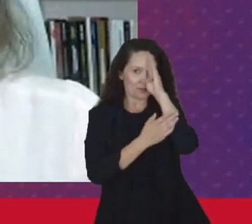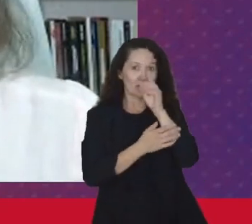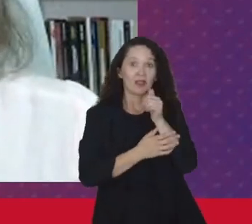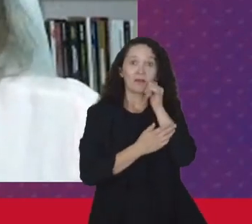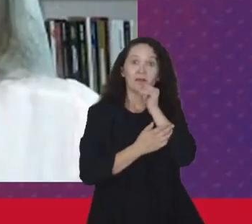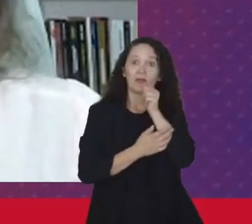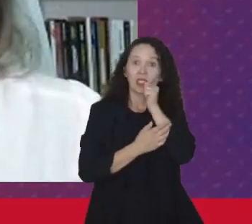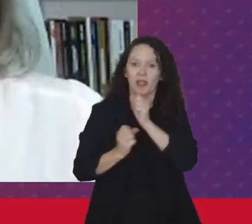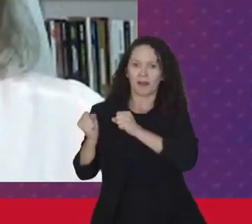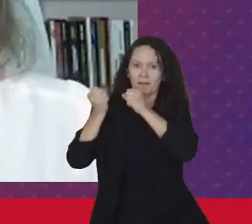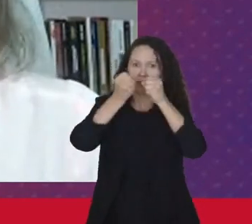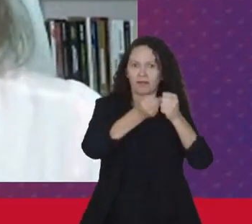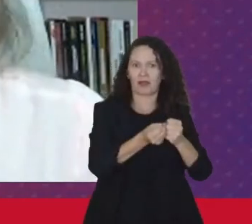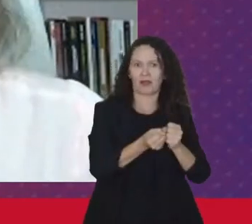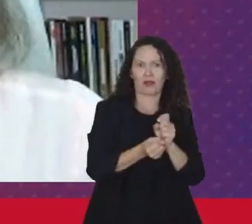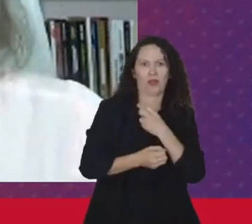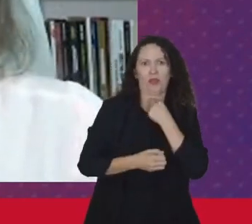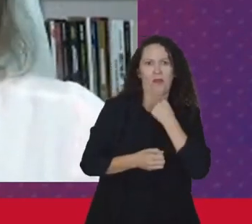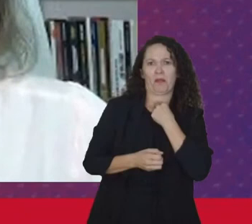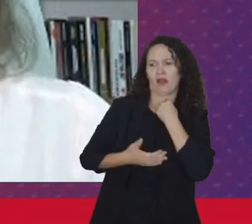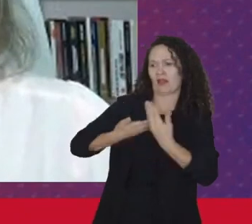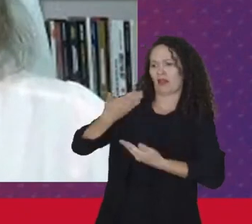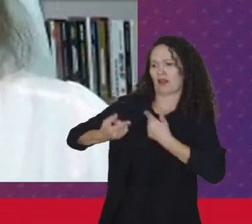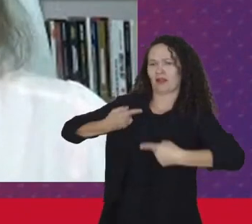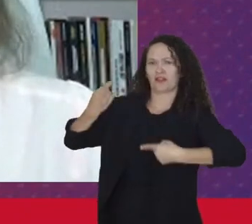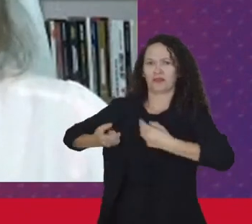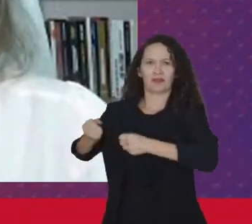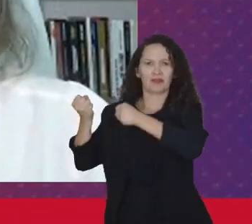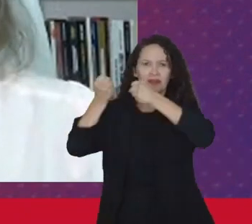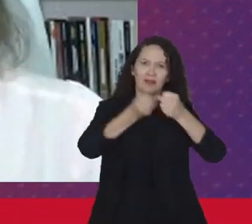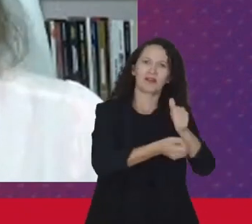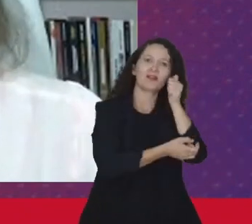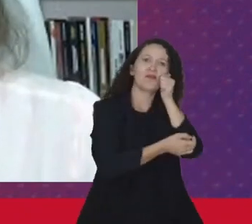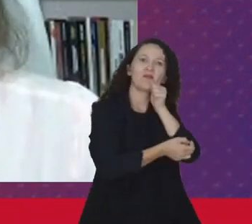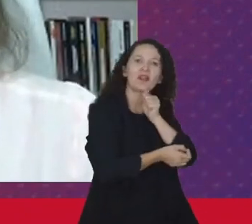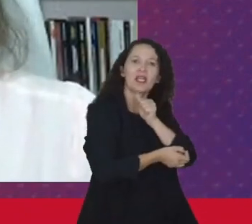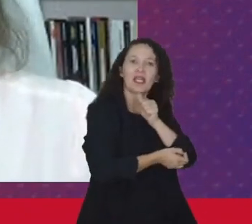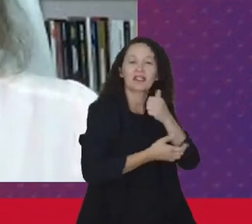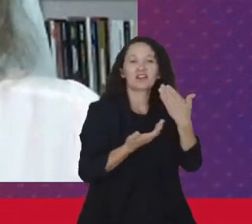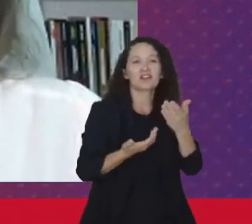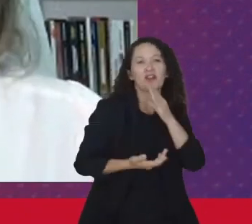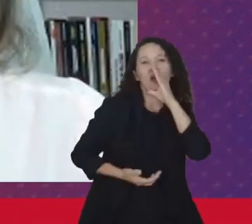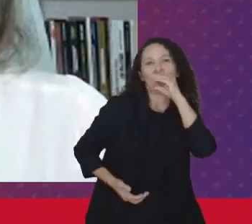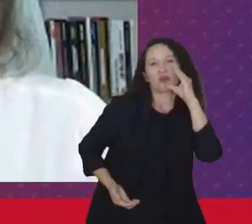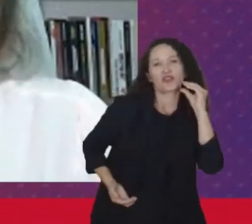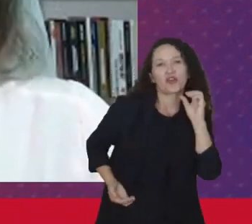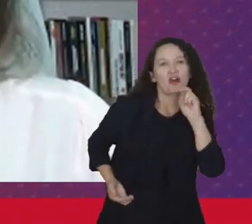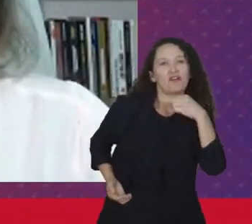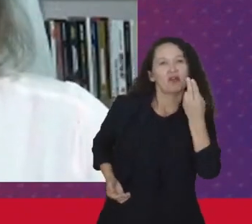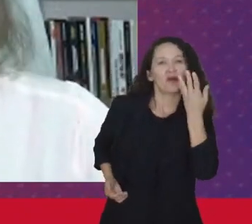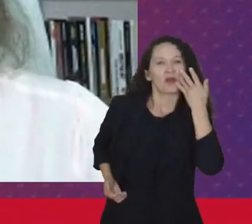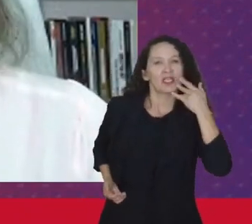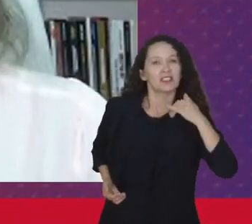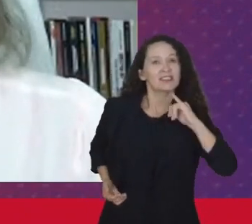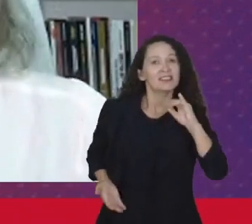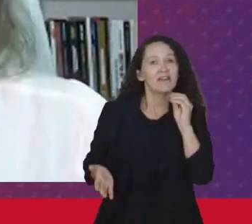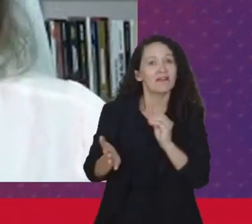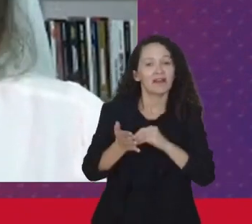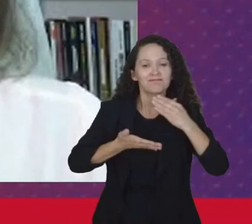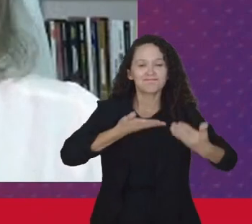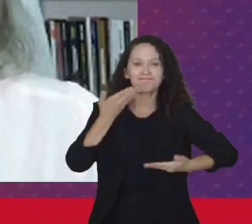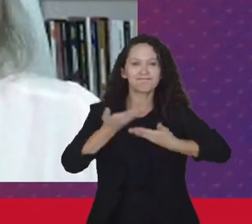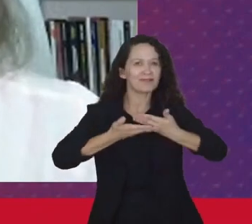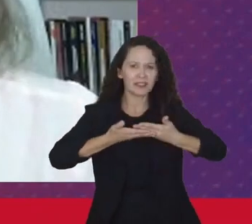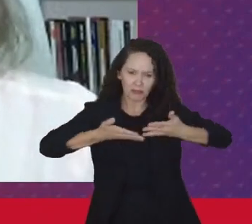empoderamento de mulheres. Nós não vamos tratar de políticas de empoderamento de mulheres, de meninas com deficiência, sem promover a sua interação,